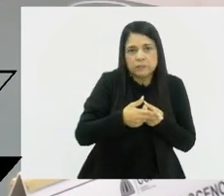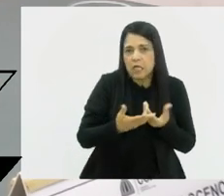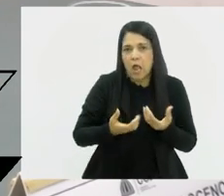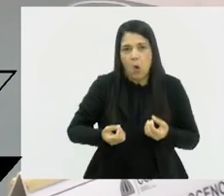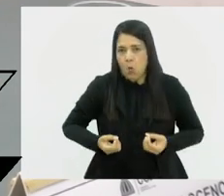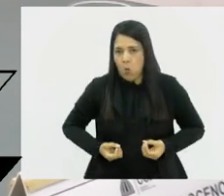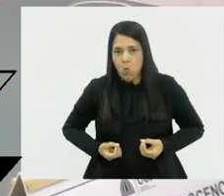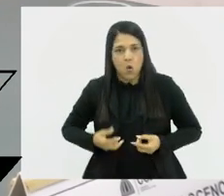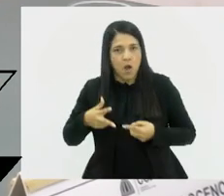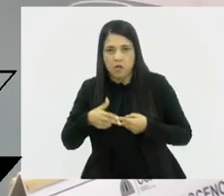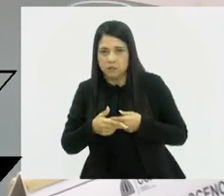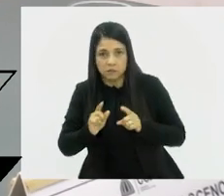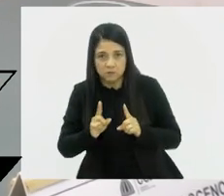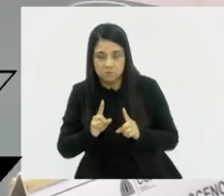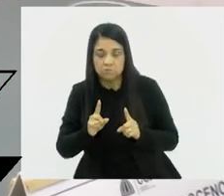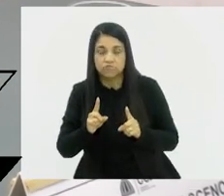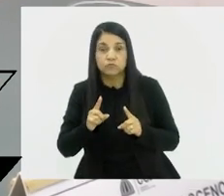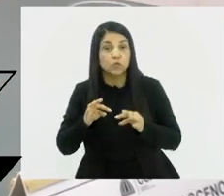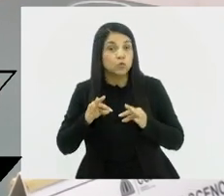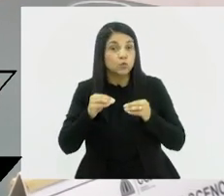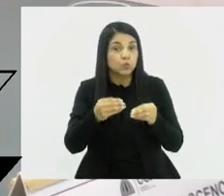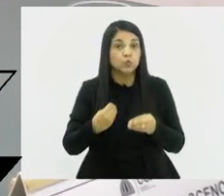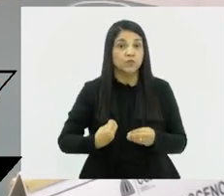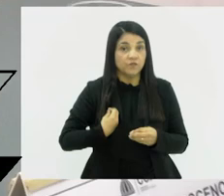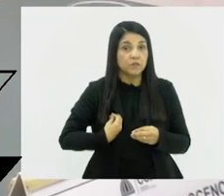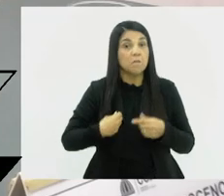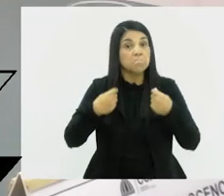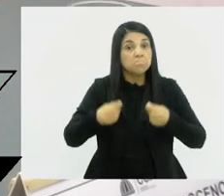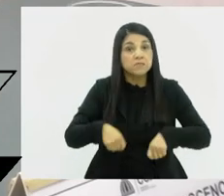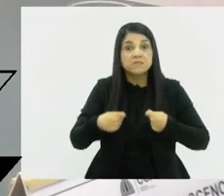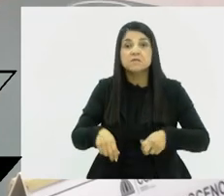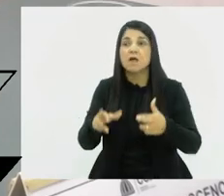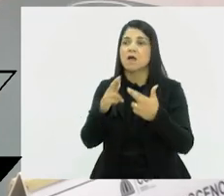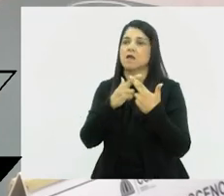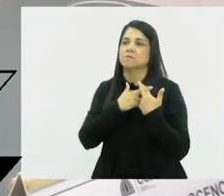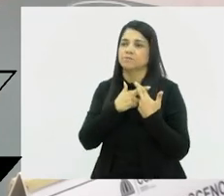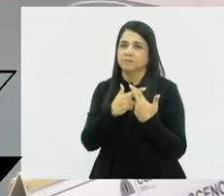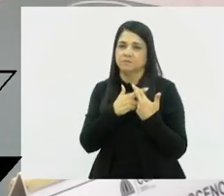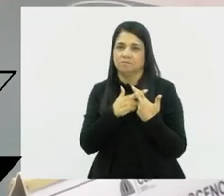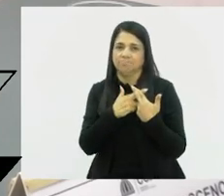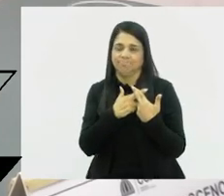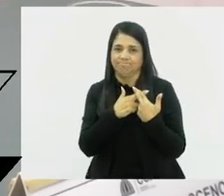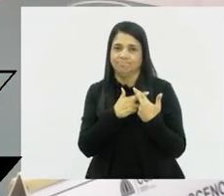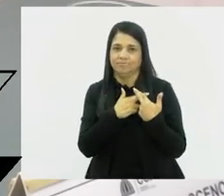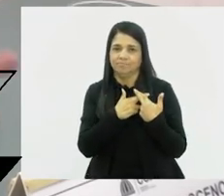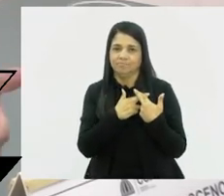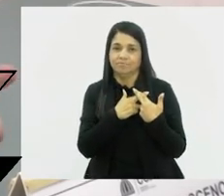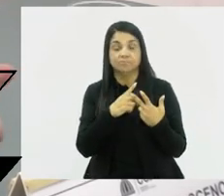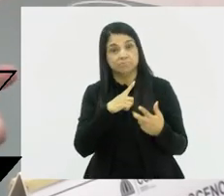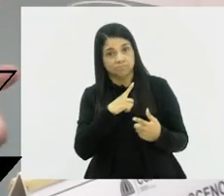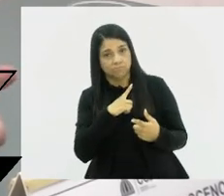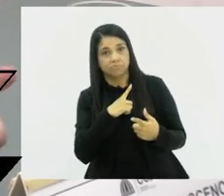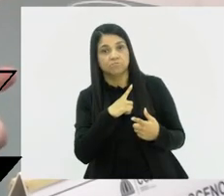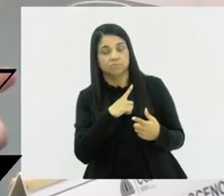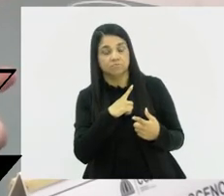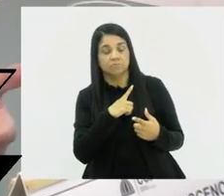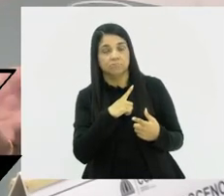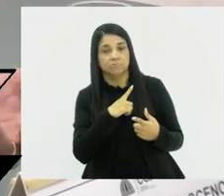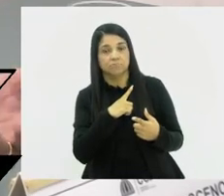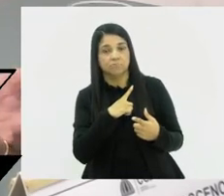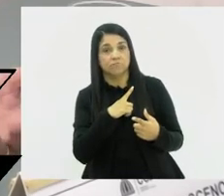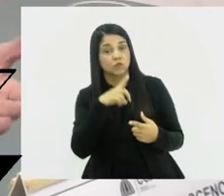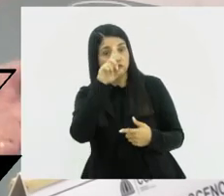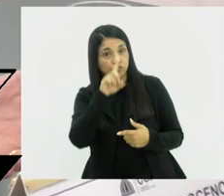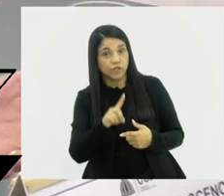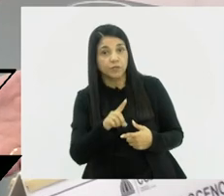Mas, como tudo na vida, você tem que ter responsabilidade para possuir ou para exercer aquele direito, tal